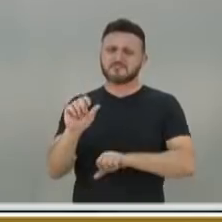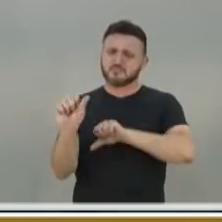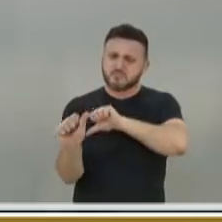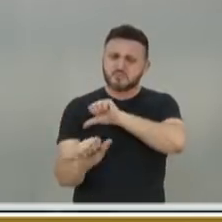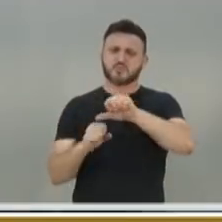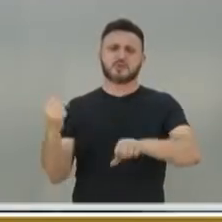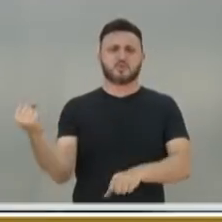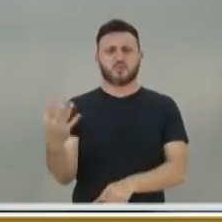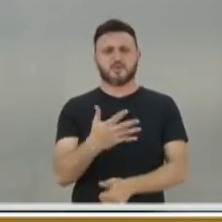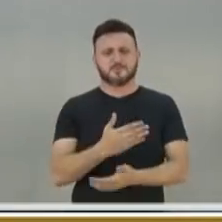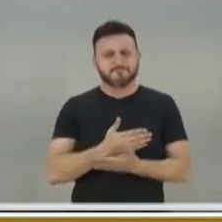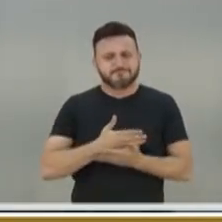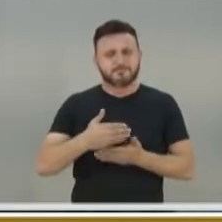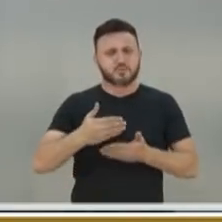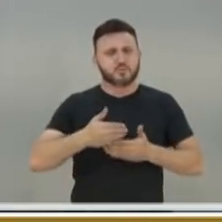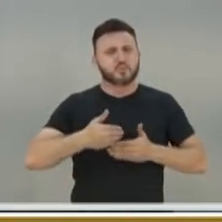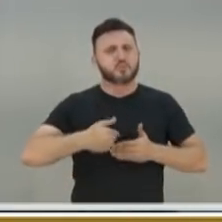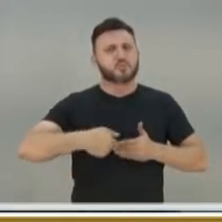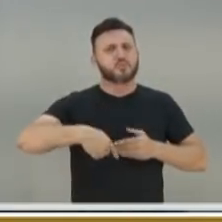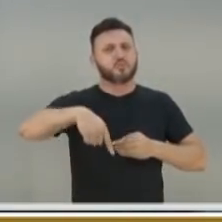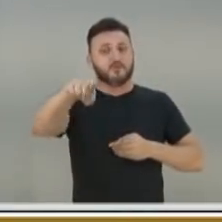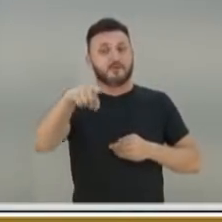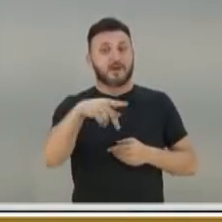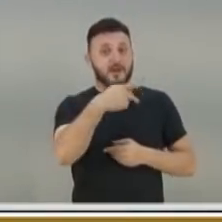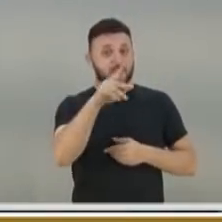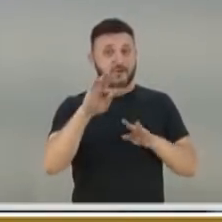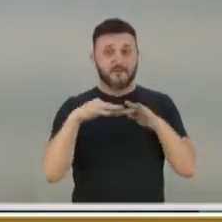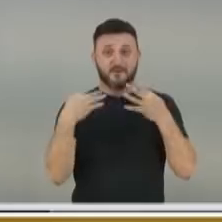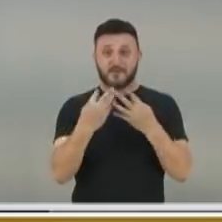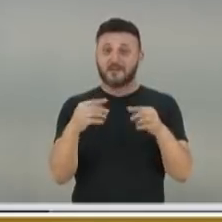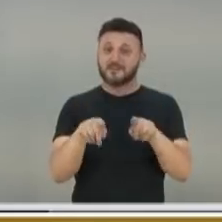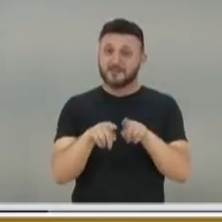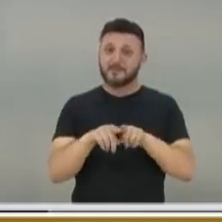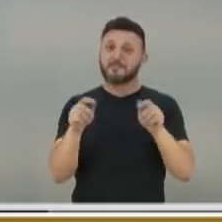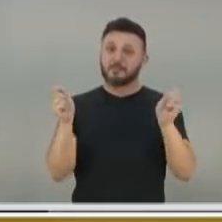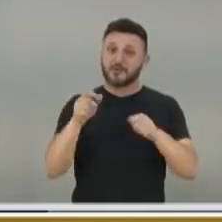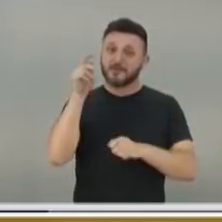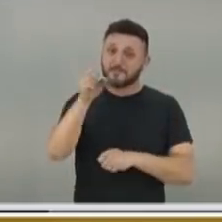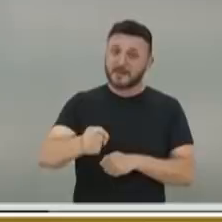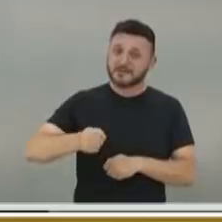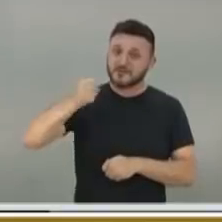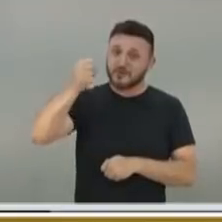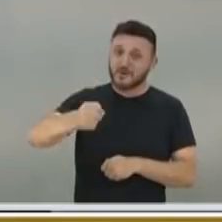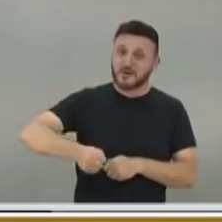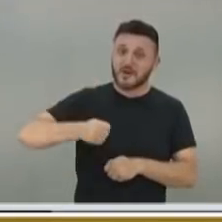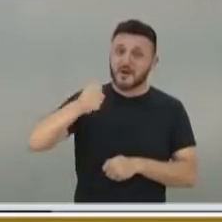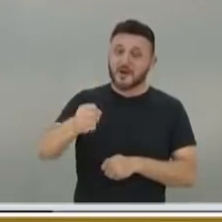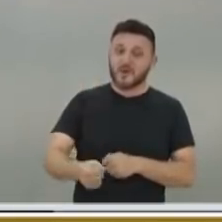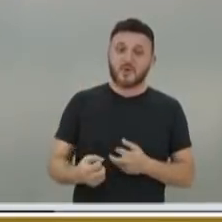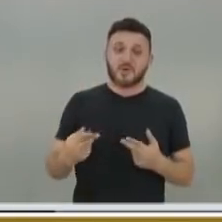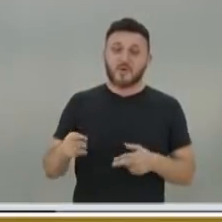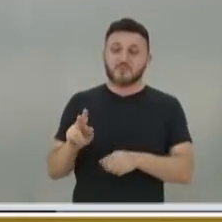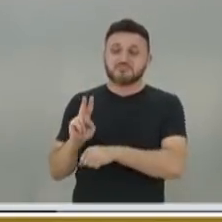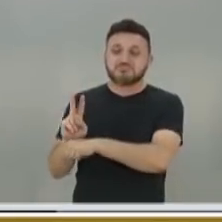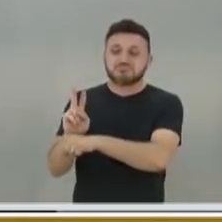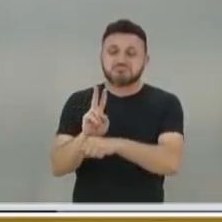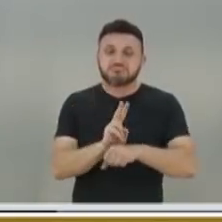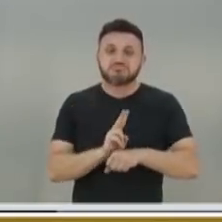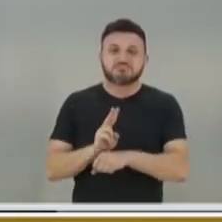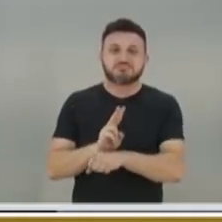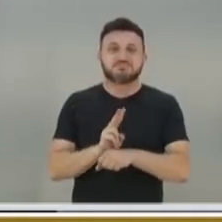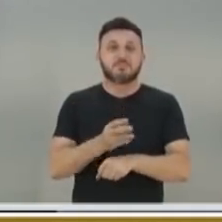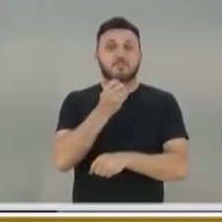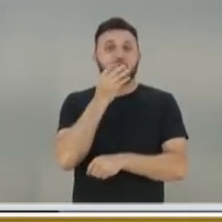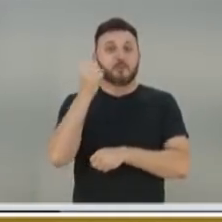Faça da sua família também uma pastoral. A palavra pastoral vem de pastoreio. Você precisa ser um pouco do bom